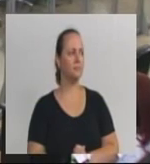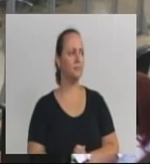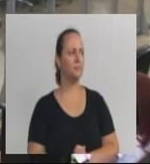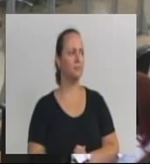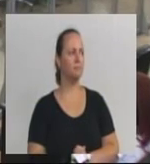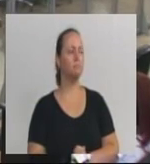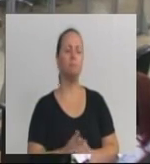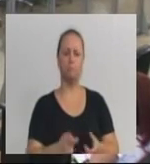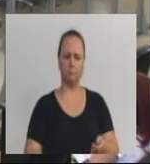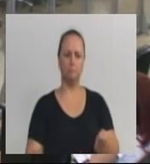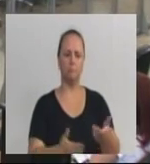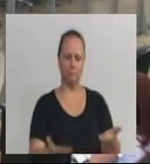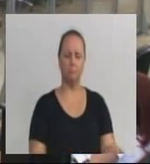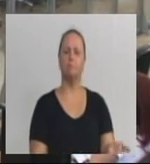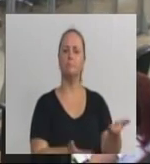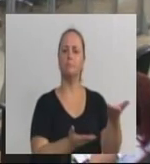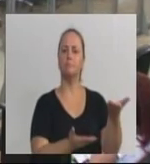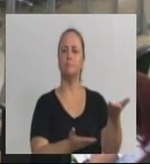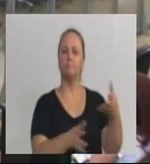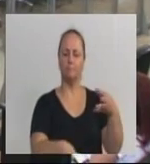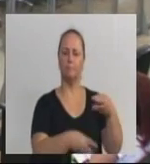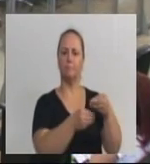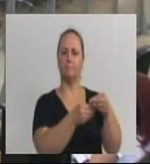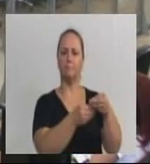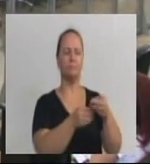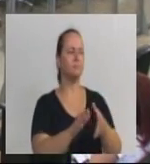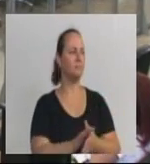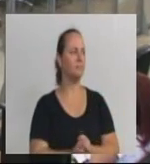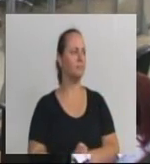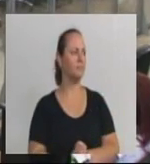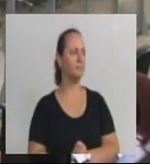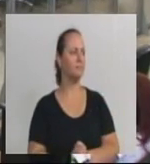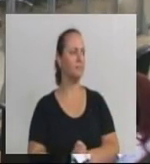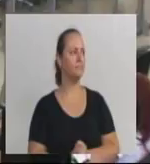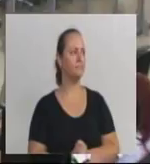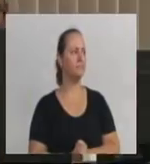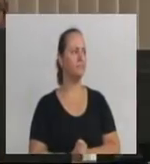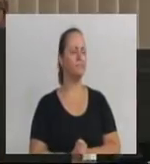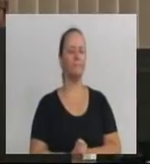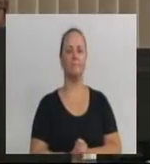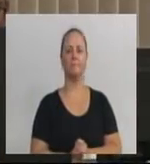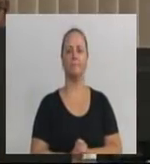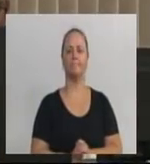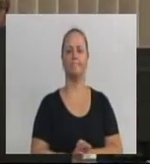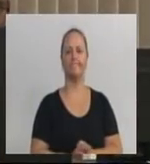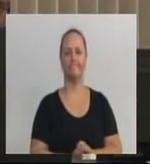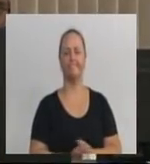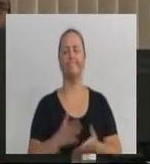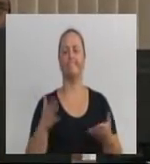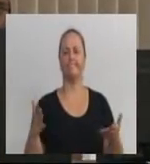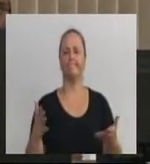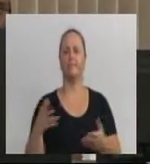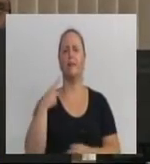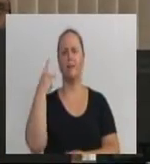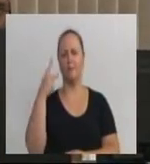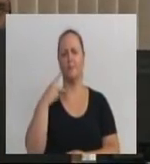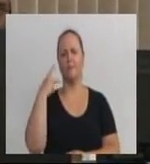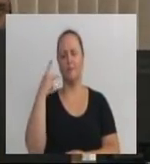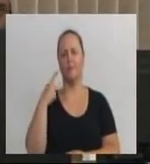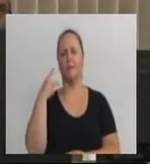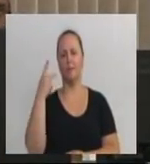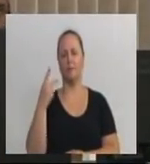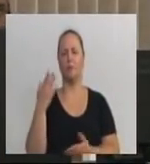Eu concedo a parte. 30 segundos no seu aparte. Vereador Marcos da Rosa, quero dizer para Vossa Excelência que eu não tenho nada contra